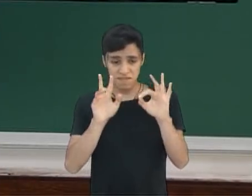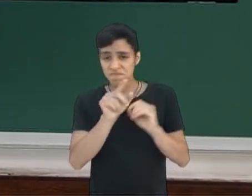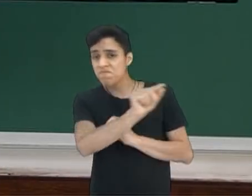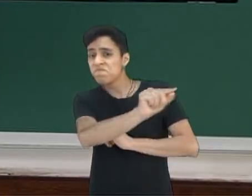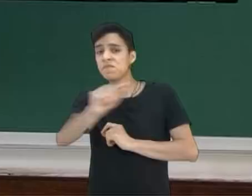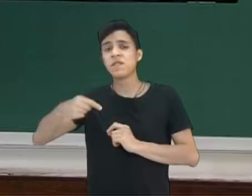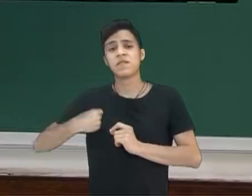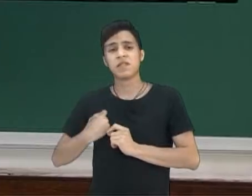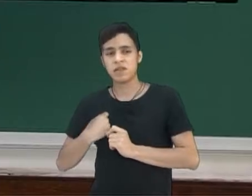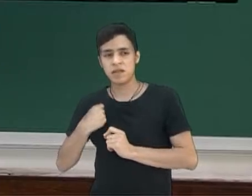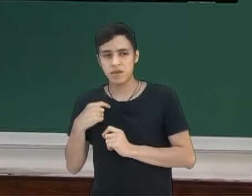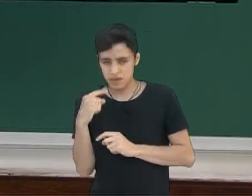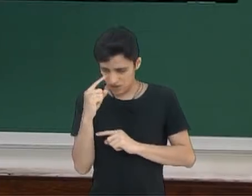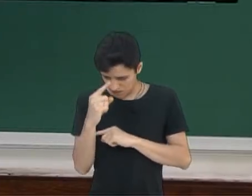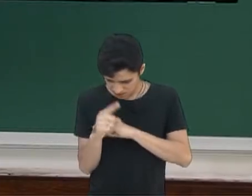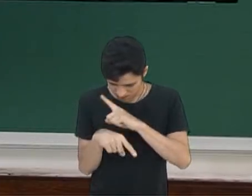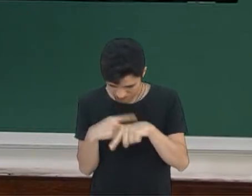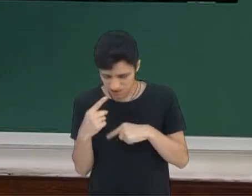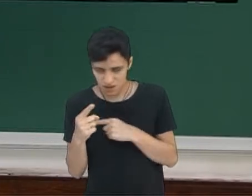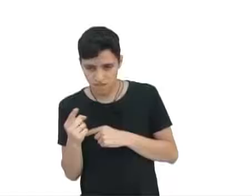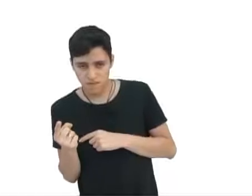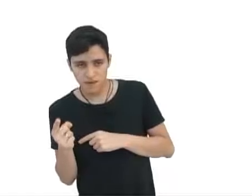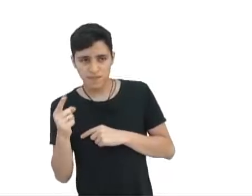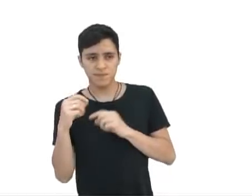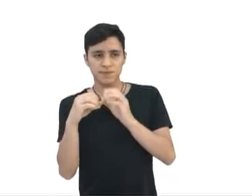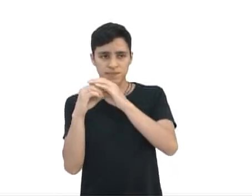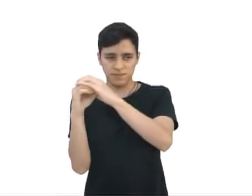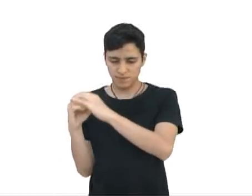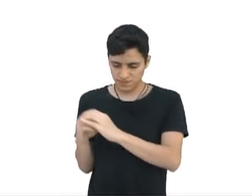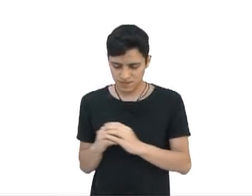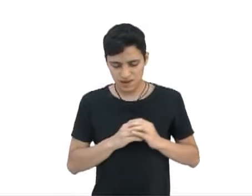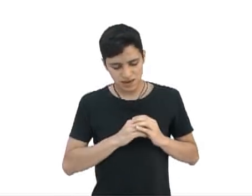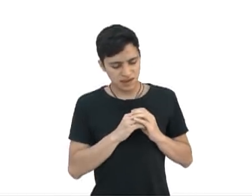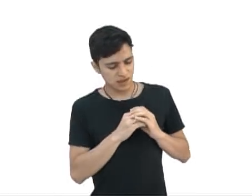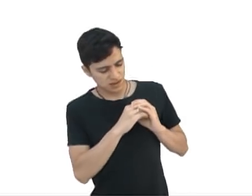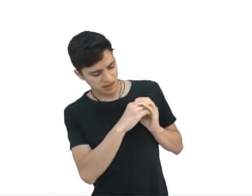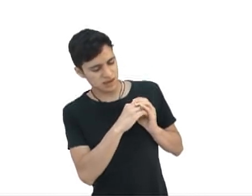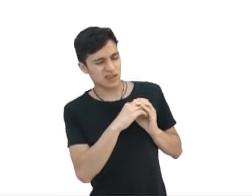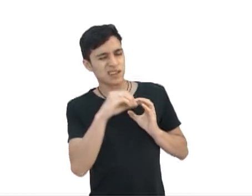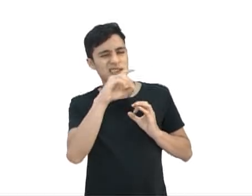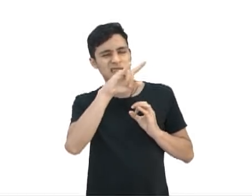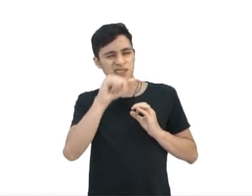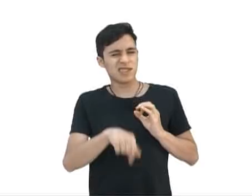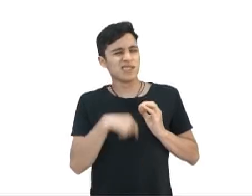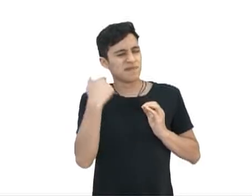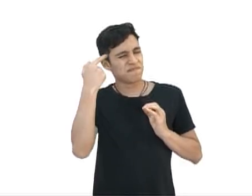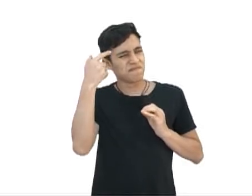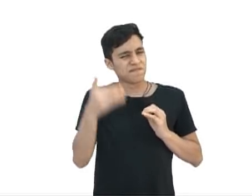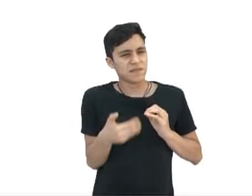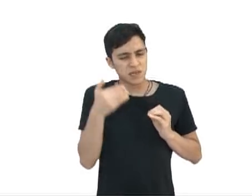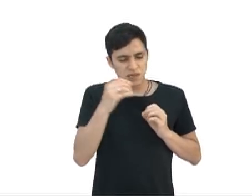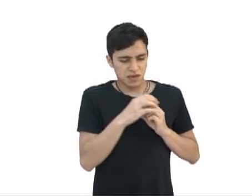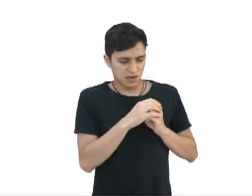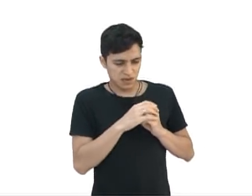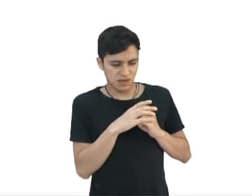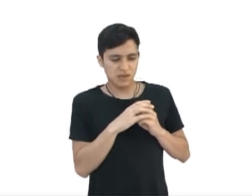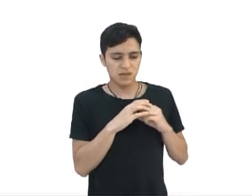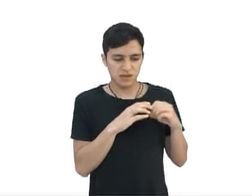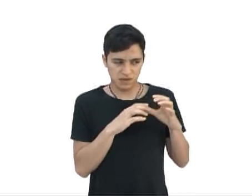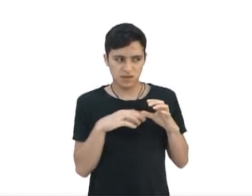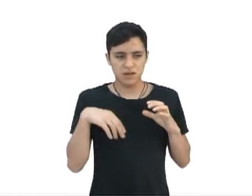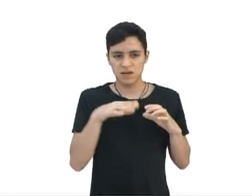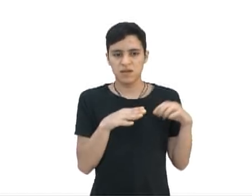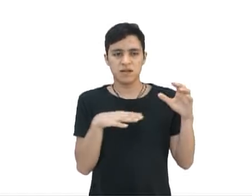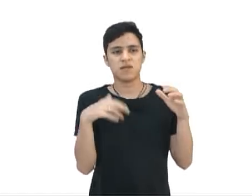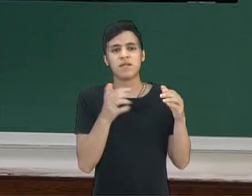Depois, o que acontece com esse zigoto? Ele vai passar os próximos dias se dividindo, se multiplicando as células, para